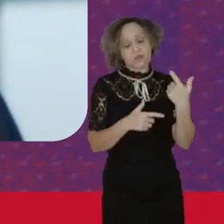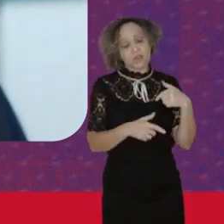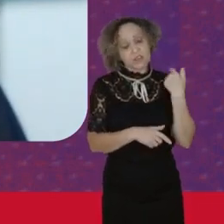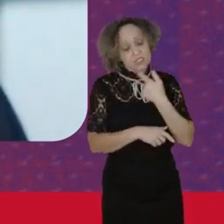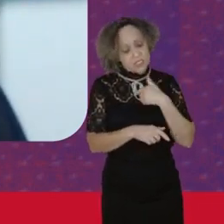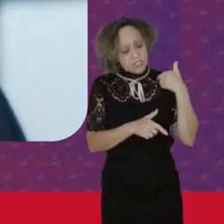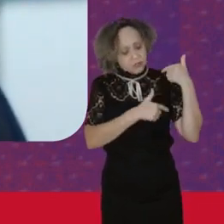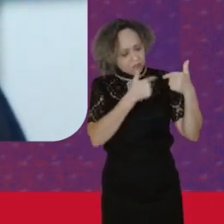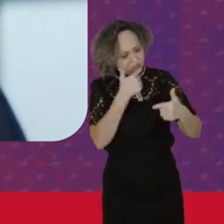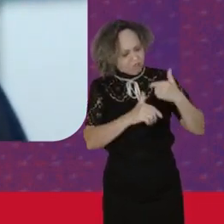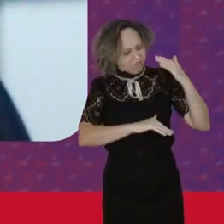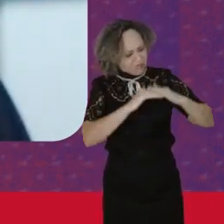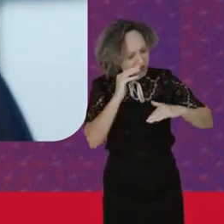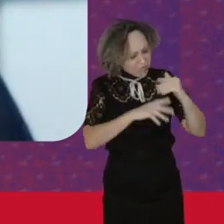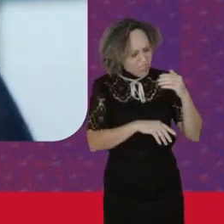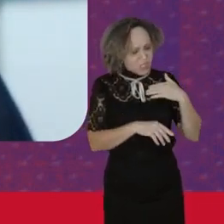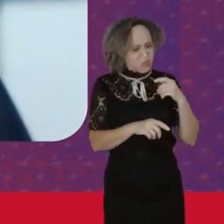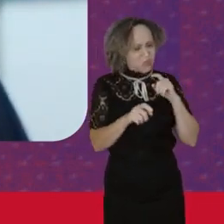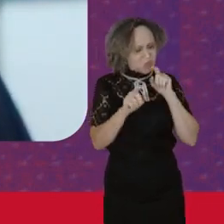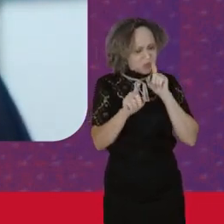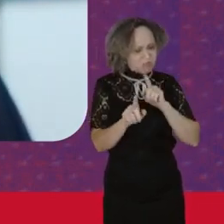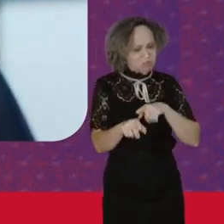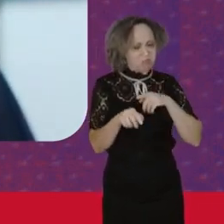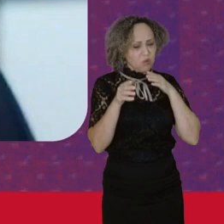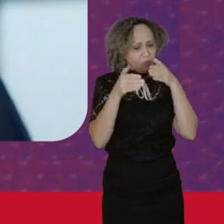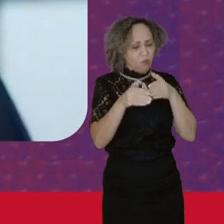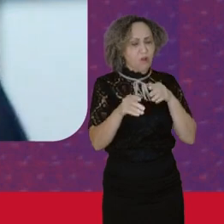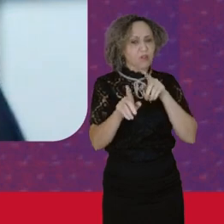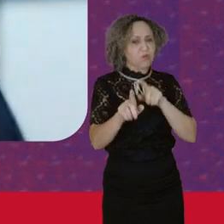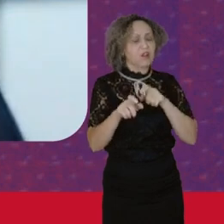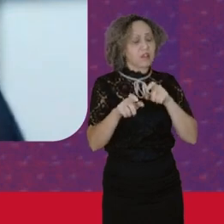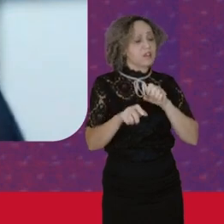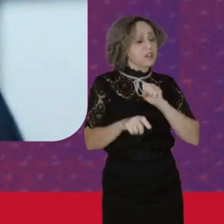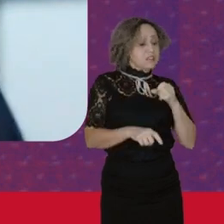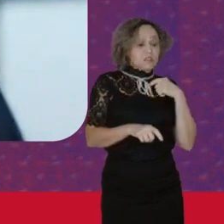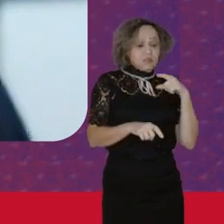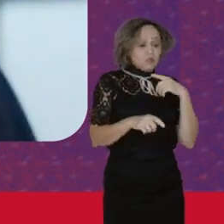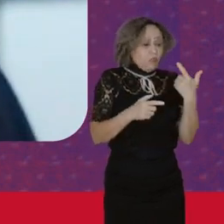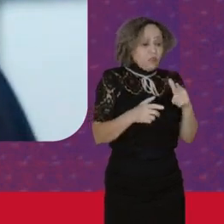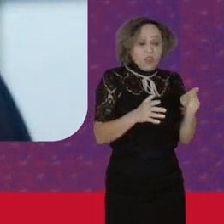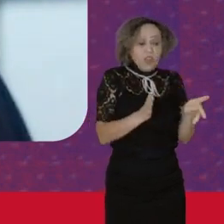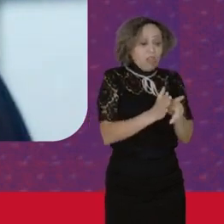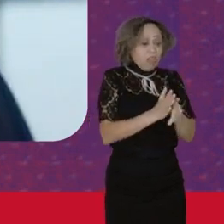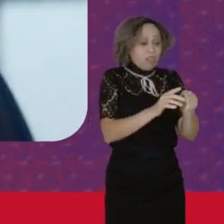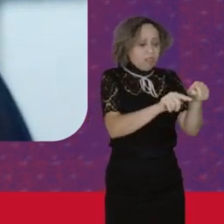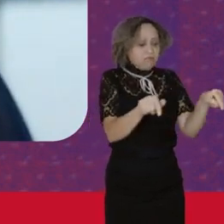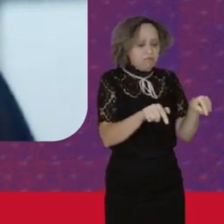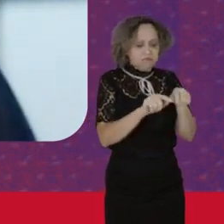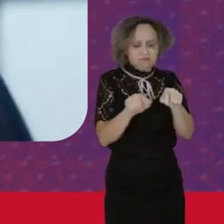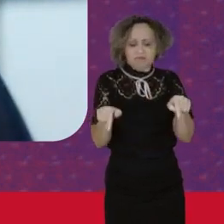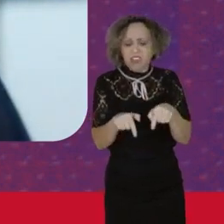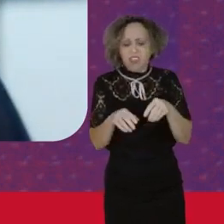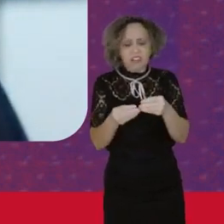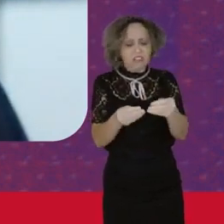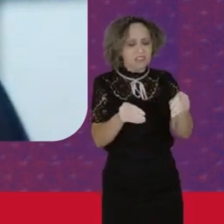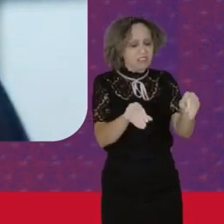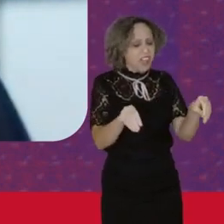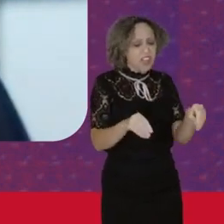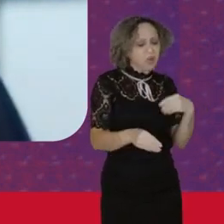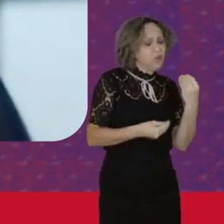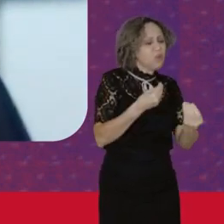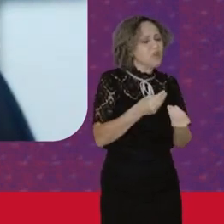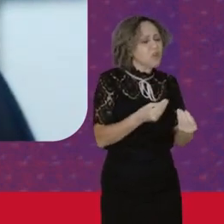rurais. Justamente por isso, porque sem terra a gente não consegue permanecer no campo. Sem terra a gente não consegue produzir no